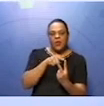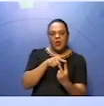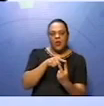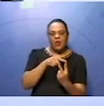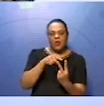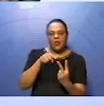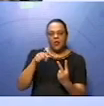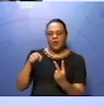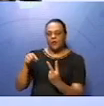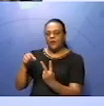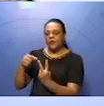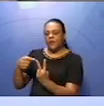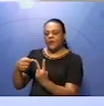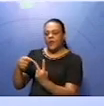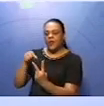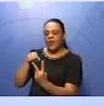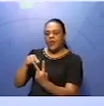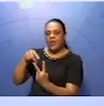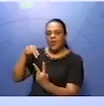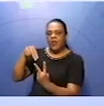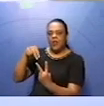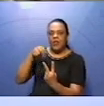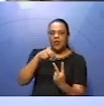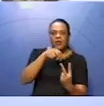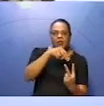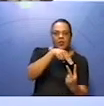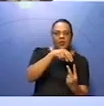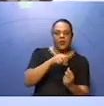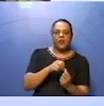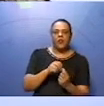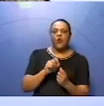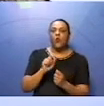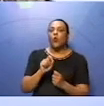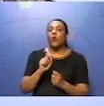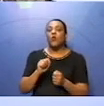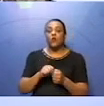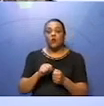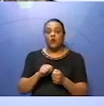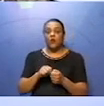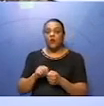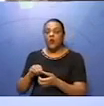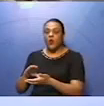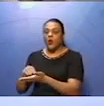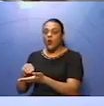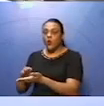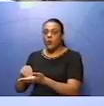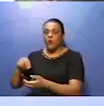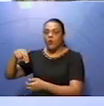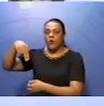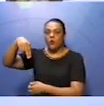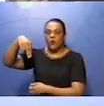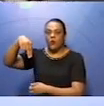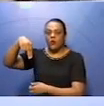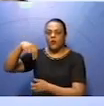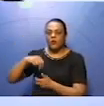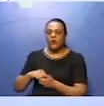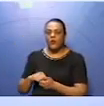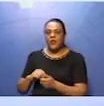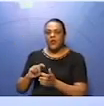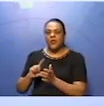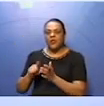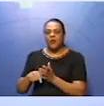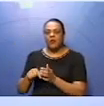é n, aqui é n, basta copiar o índice, aqui no caso n, e fazer a continha